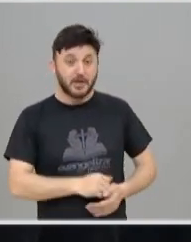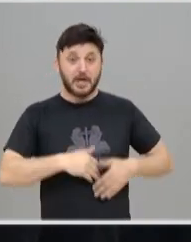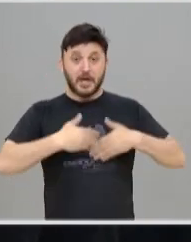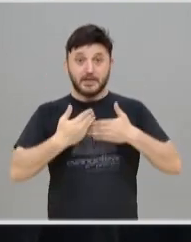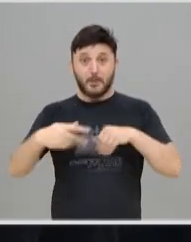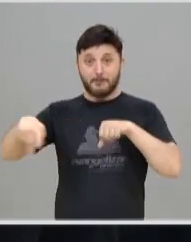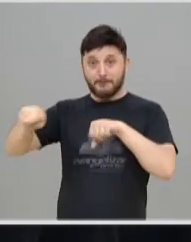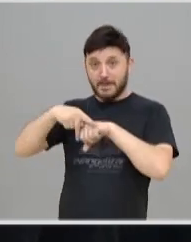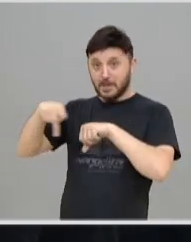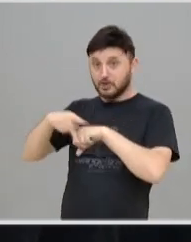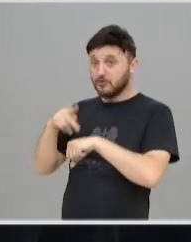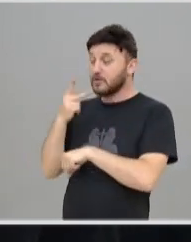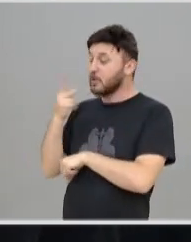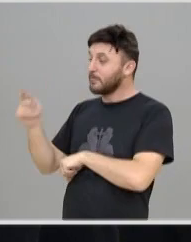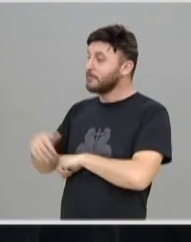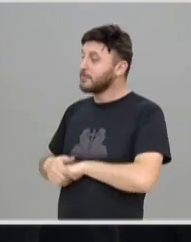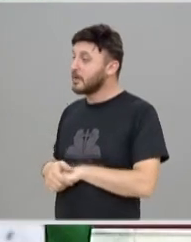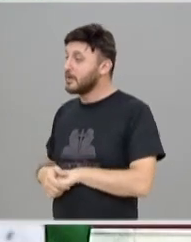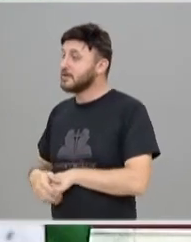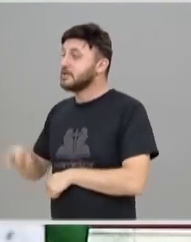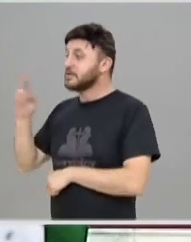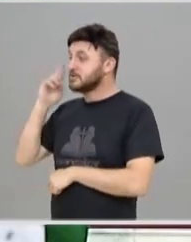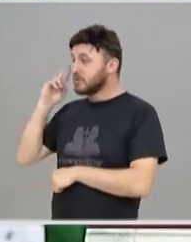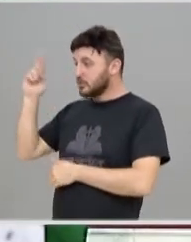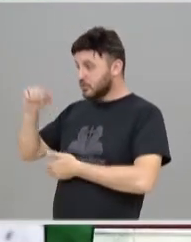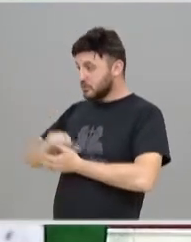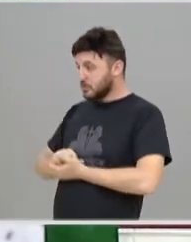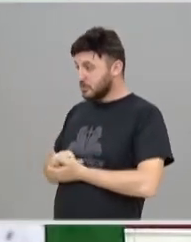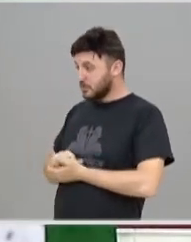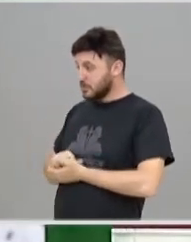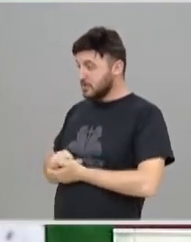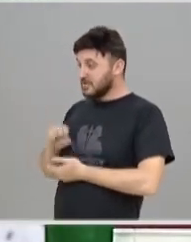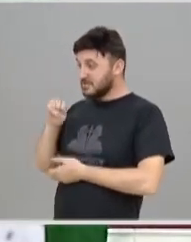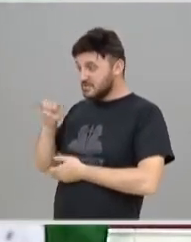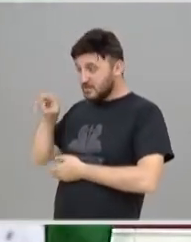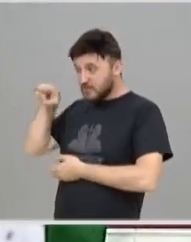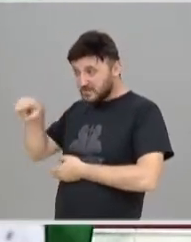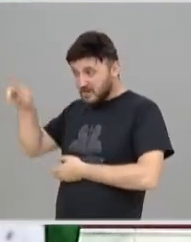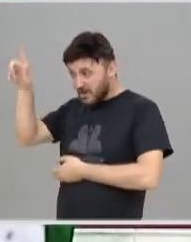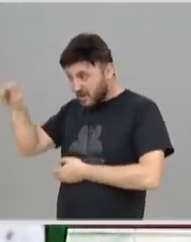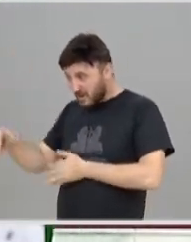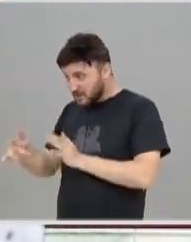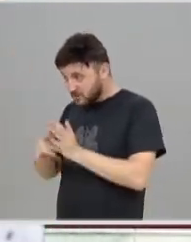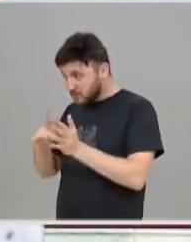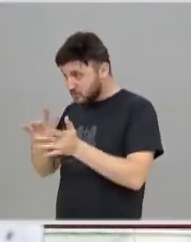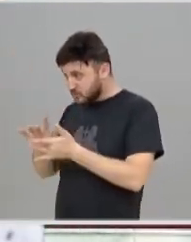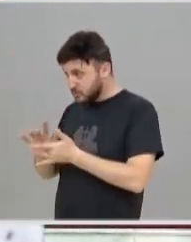Então Pedro lhe disse: Senhor, se és tu,